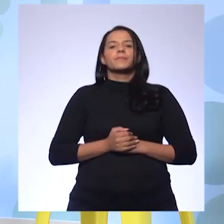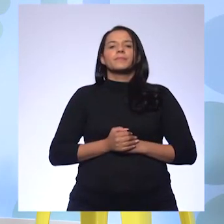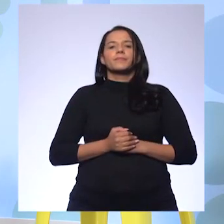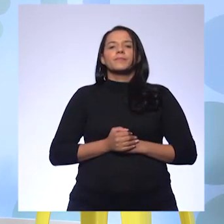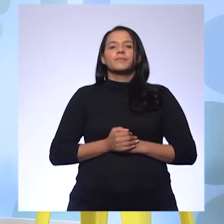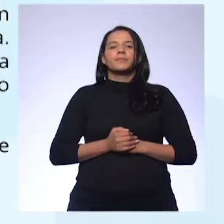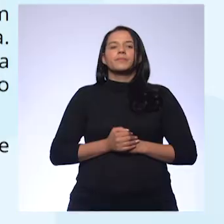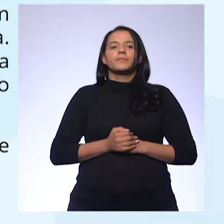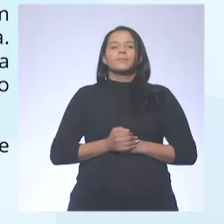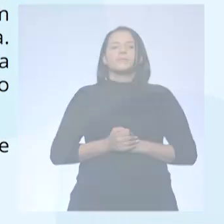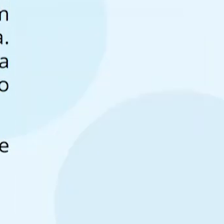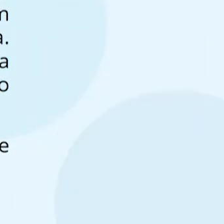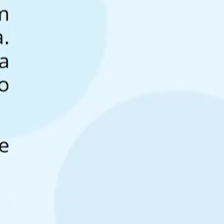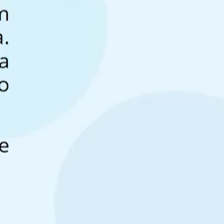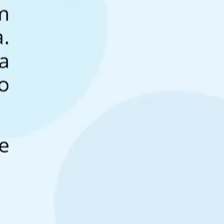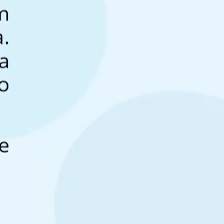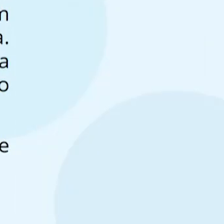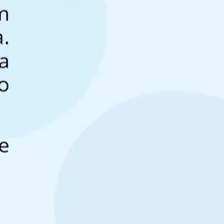chat.